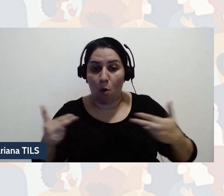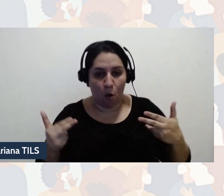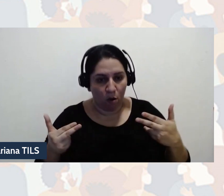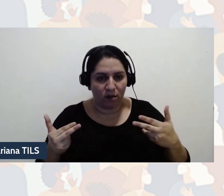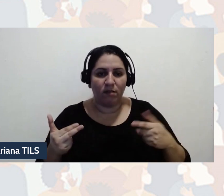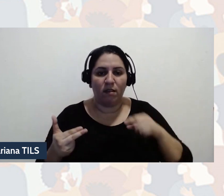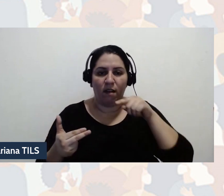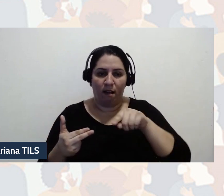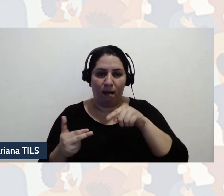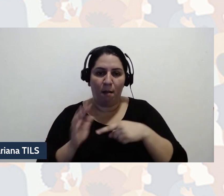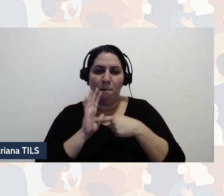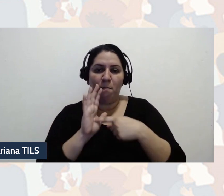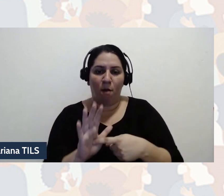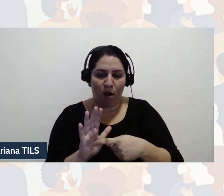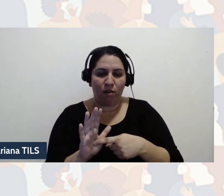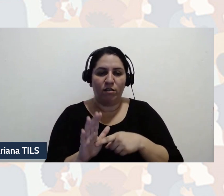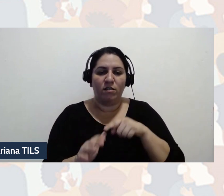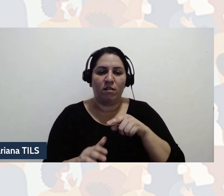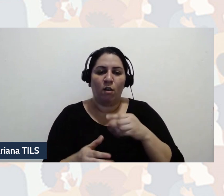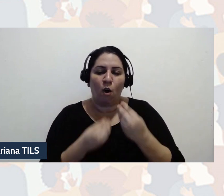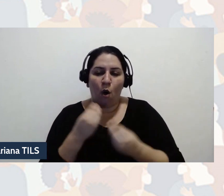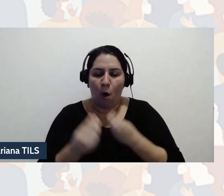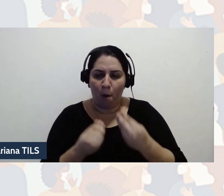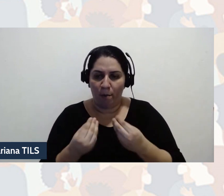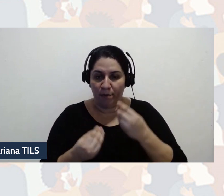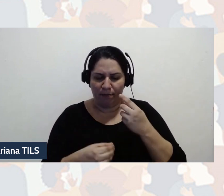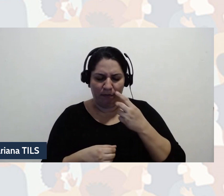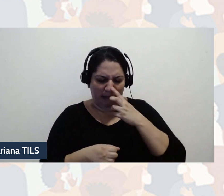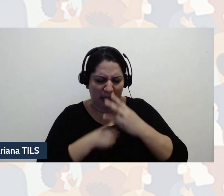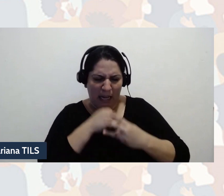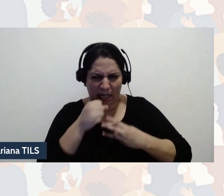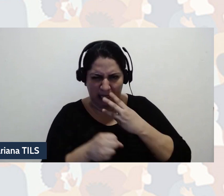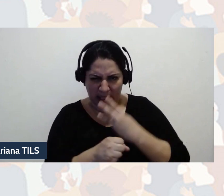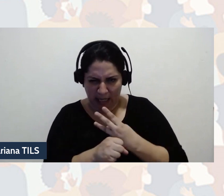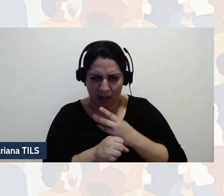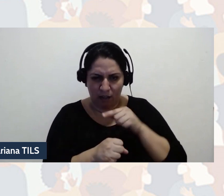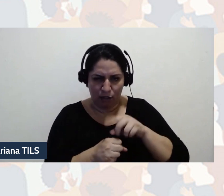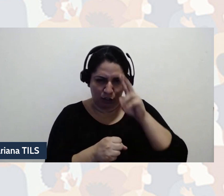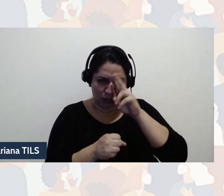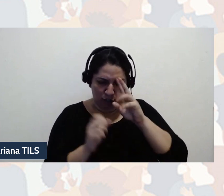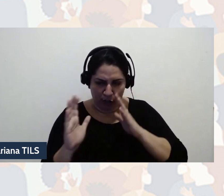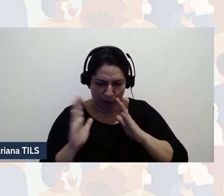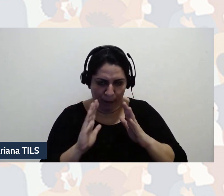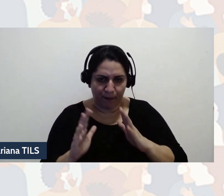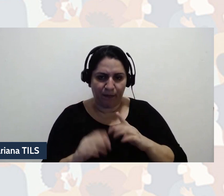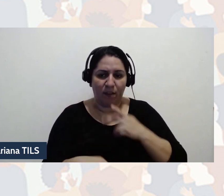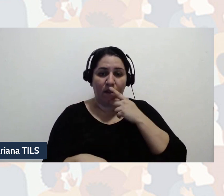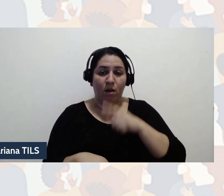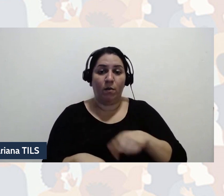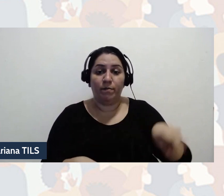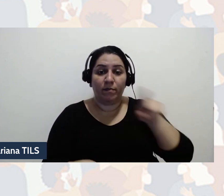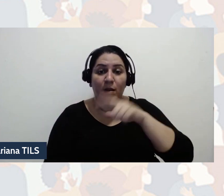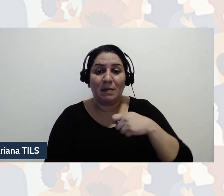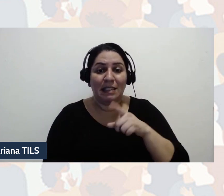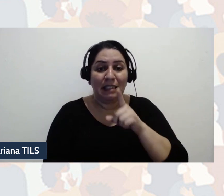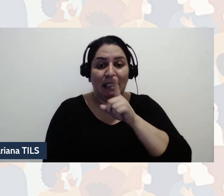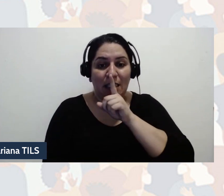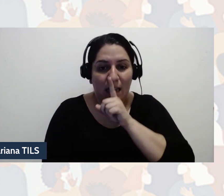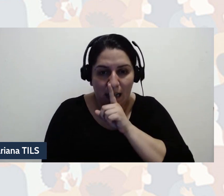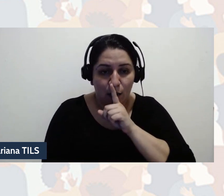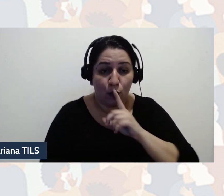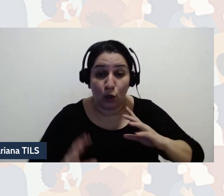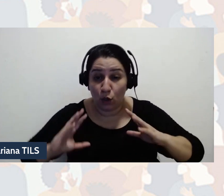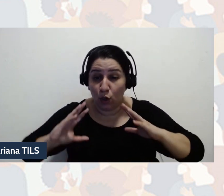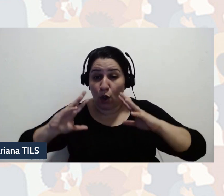no universo desse conto faz só 3 anos. Então, uma pandemia chamada O Silêncio fez com que quase todas as